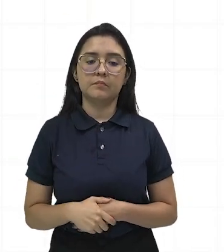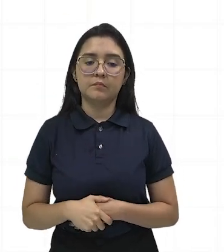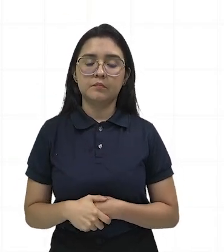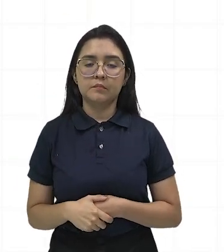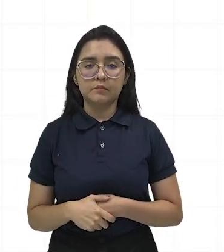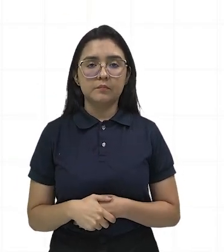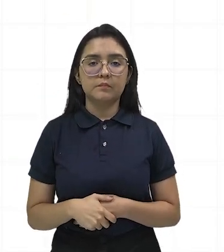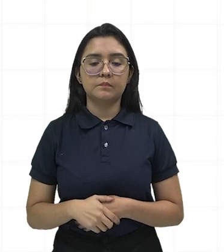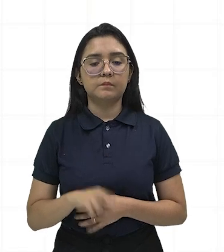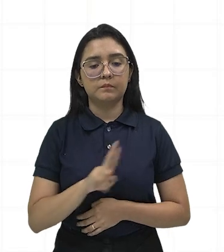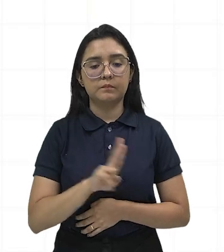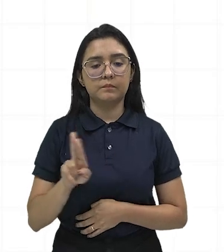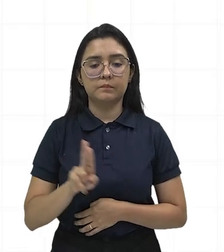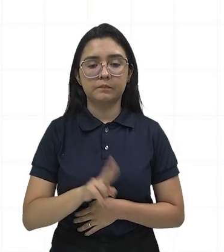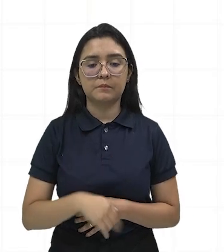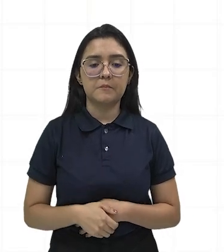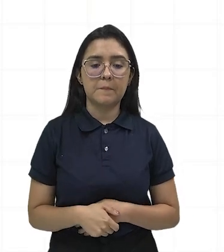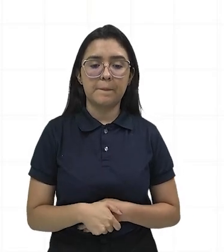prato principal,